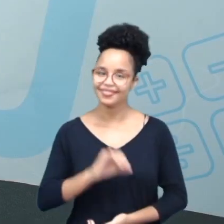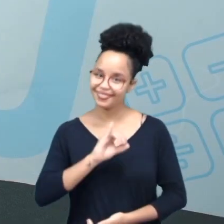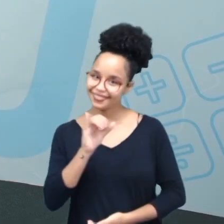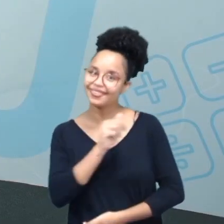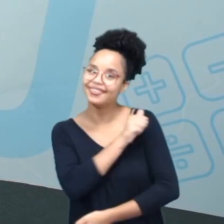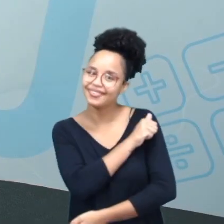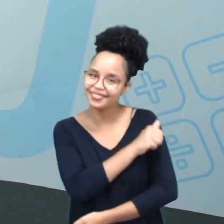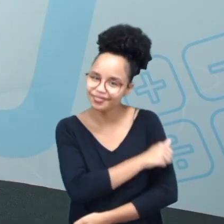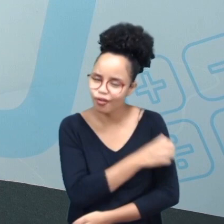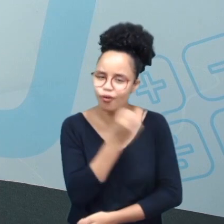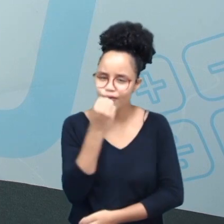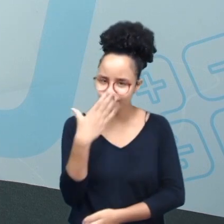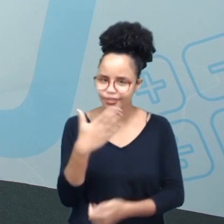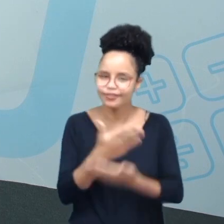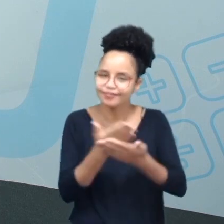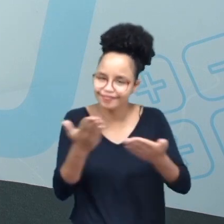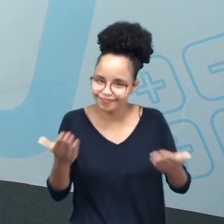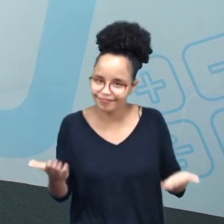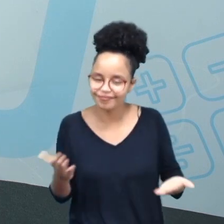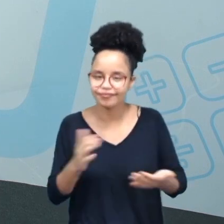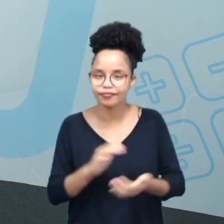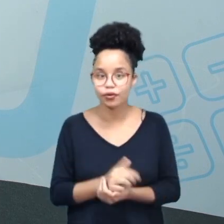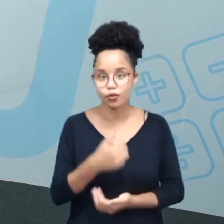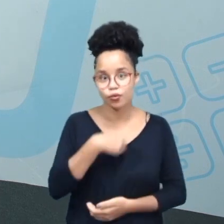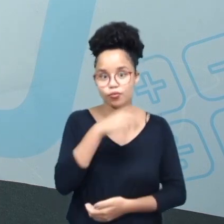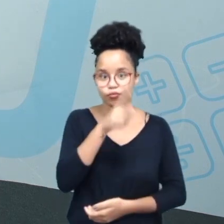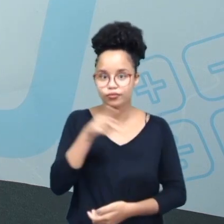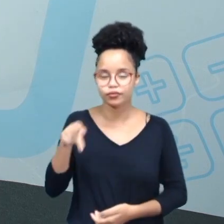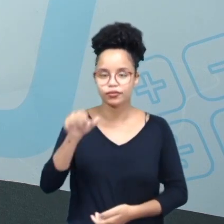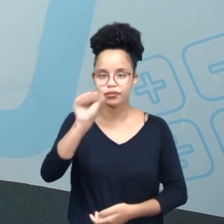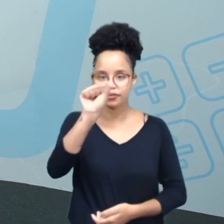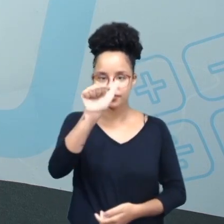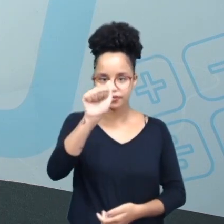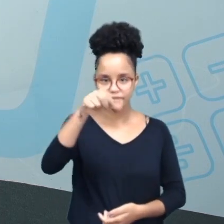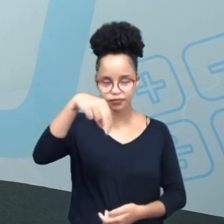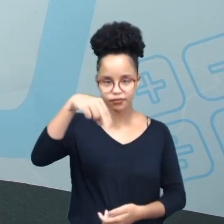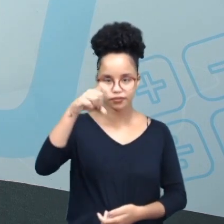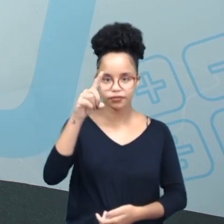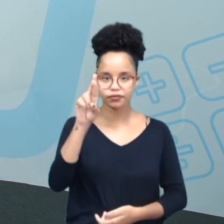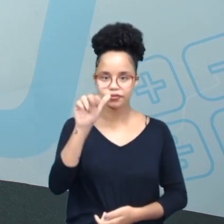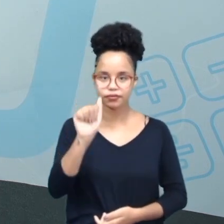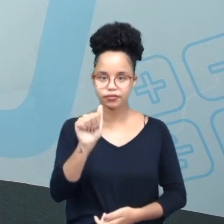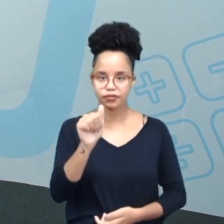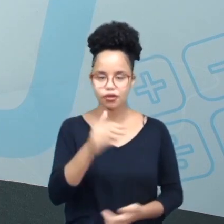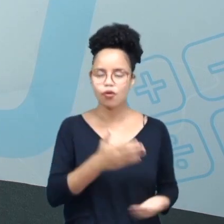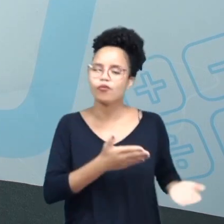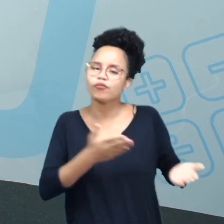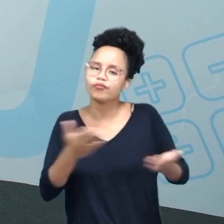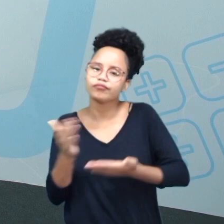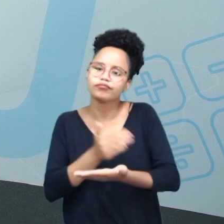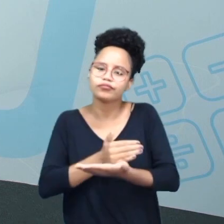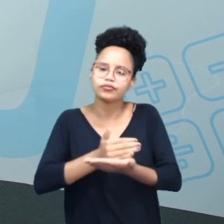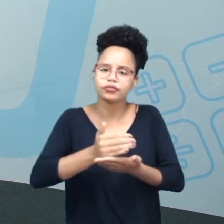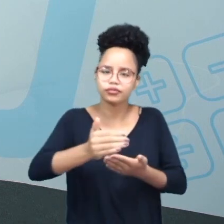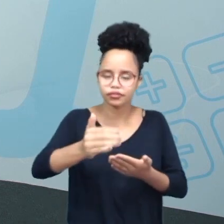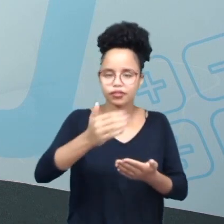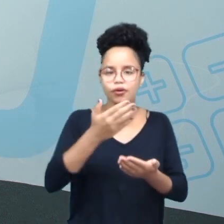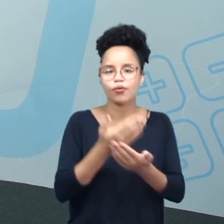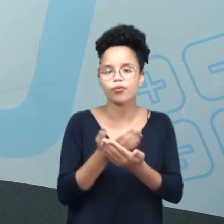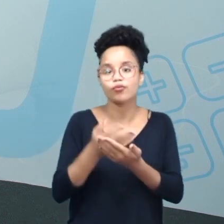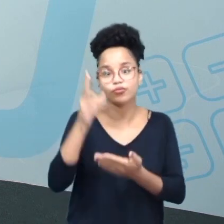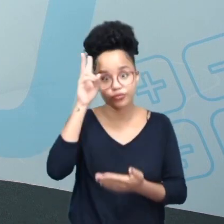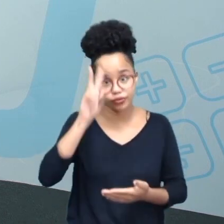Olá, estudantes! Tudo bem com vocês? Sou a professora Sandra Arcanjo. Vamos iniciar a nossa aula de